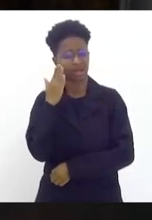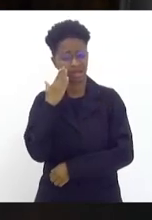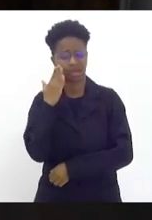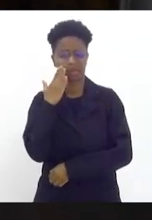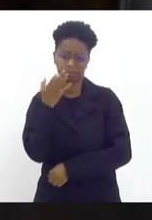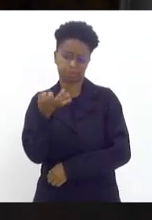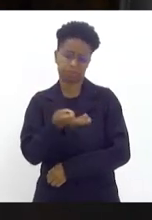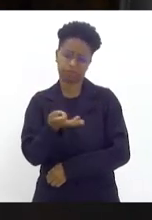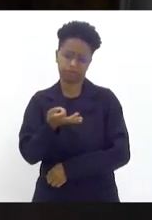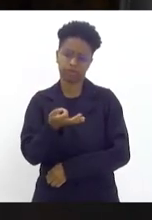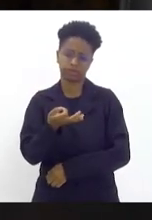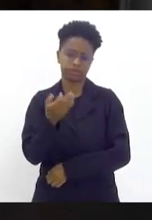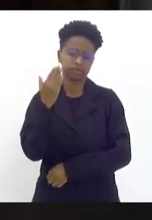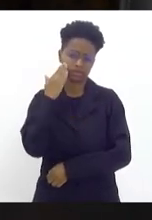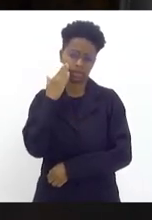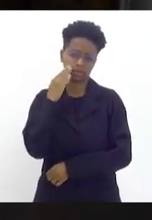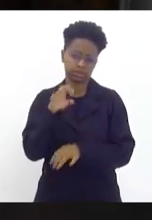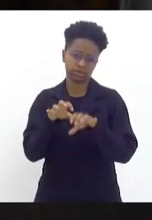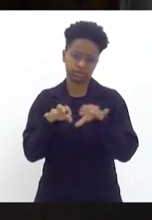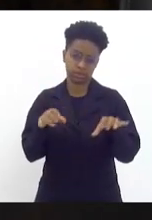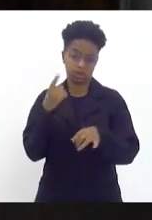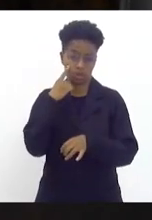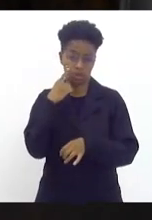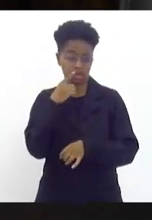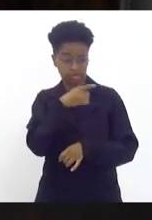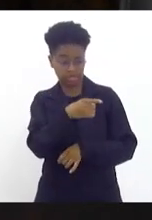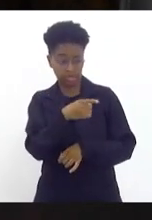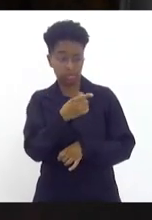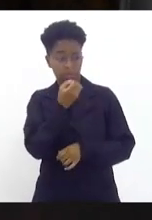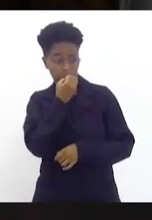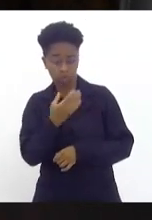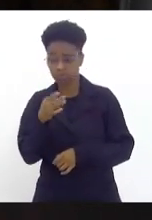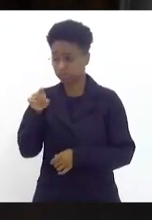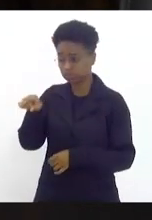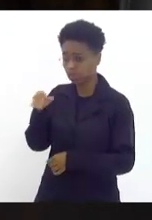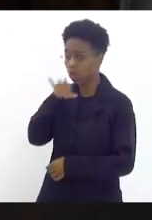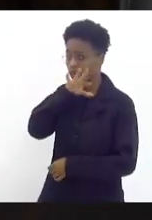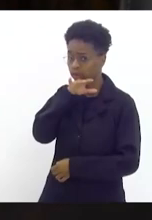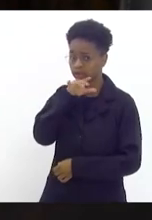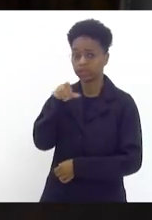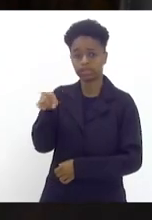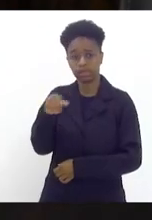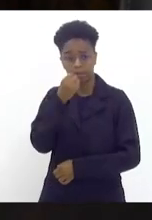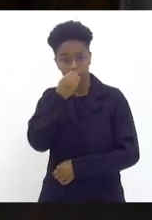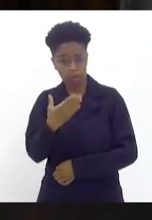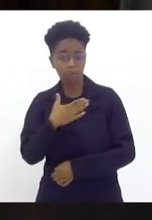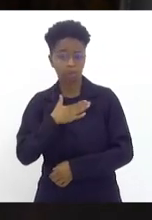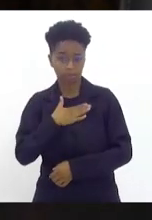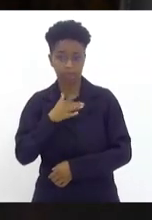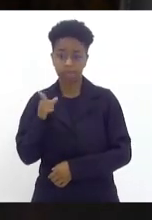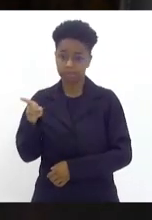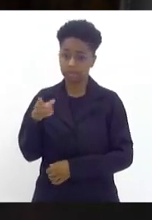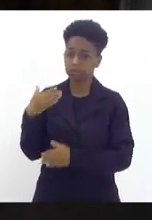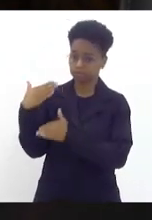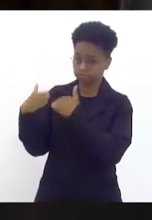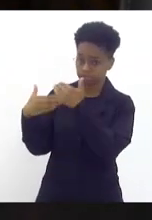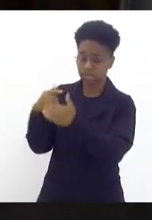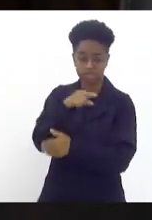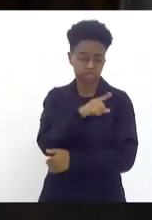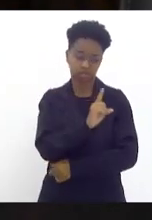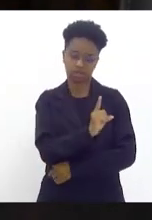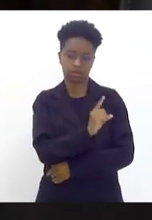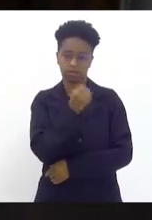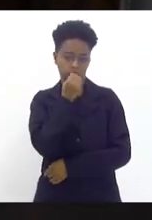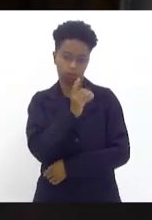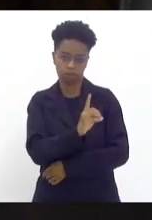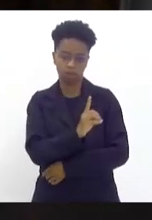perfeitamente, né, separar. Olha, isso aqui é joio, isso aqui é trigo. Isso aqui é muito bom para mim, isso aqui me desenvolve, isso aqui não.